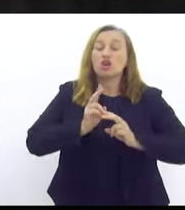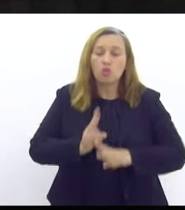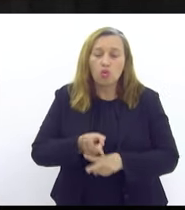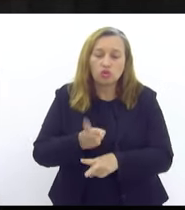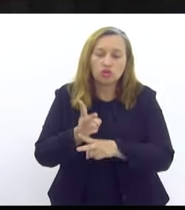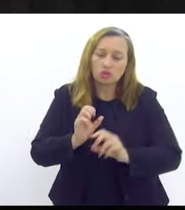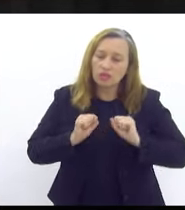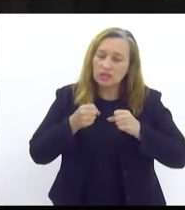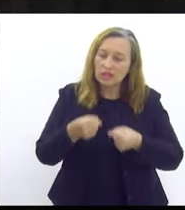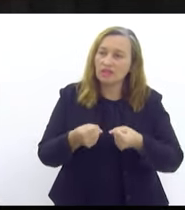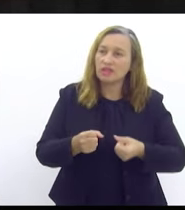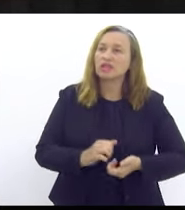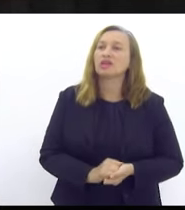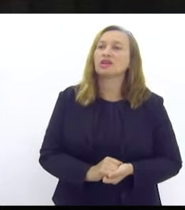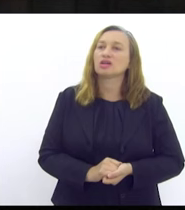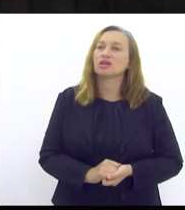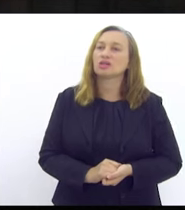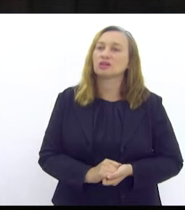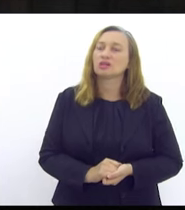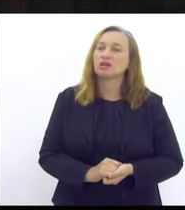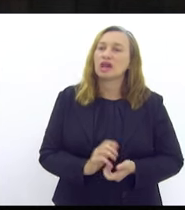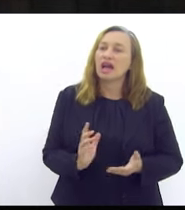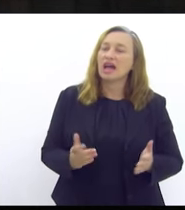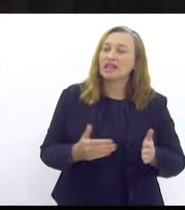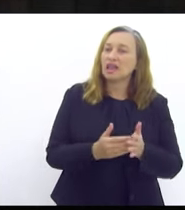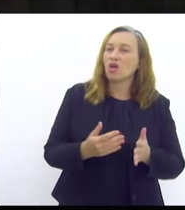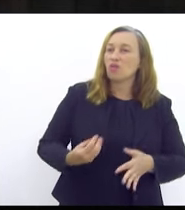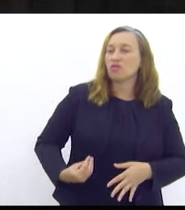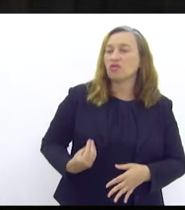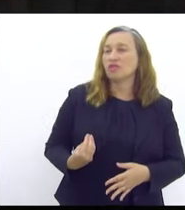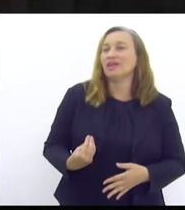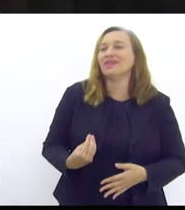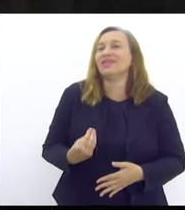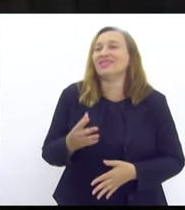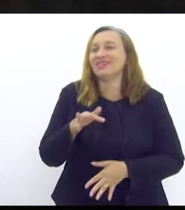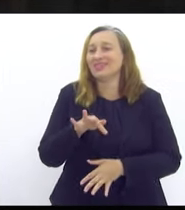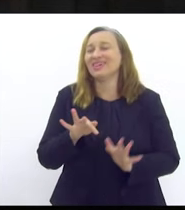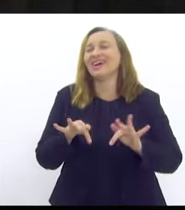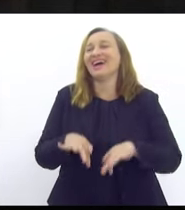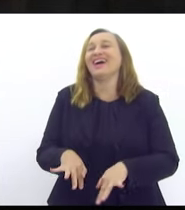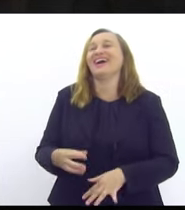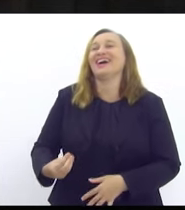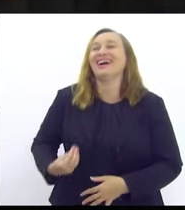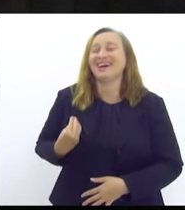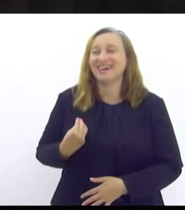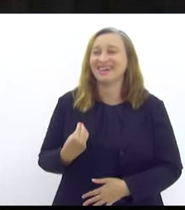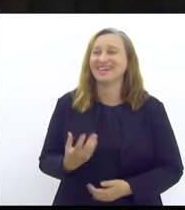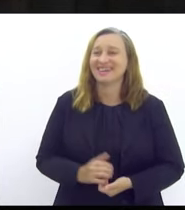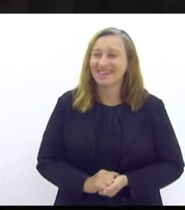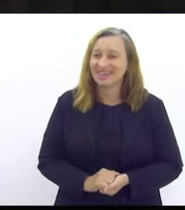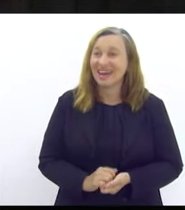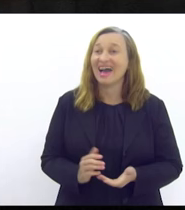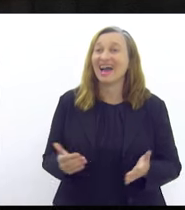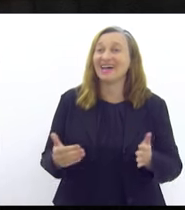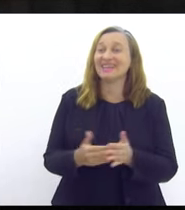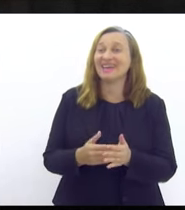a defender, não até o final da minha vida, porque eu já estou no final, até que meus olhos